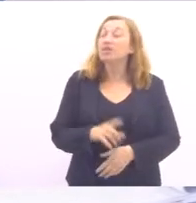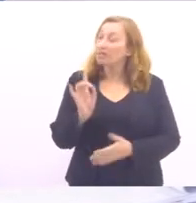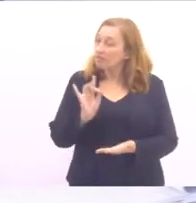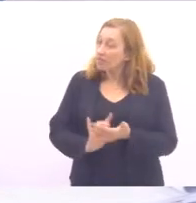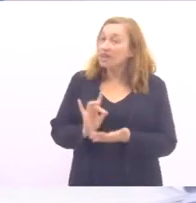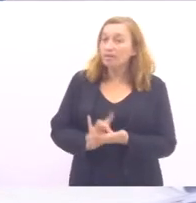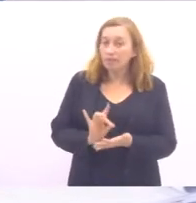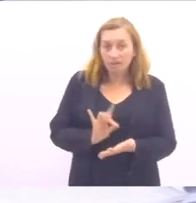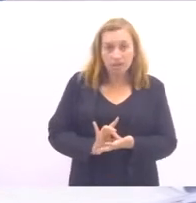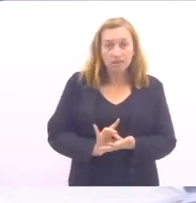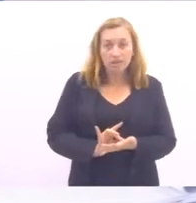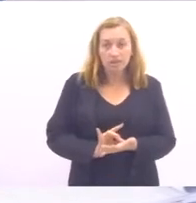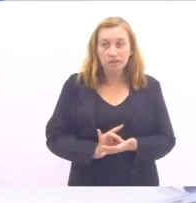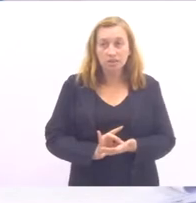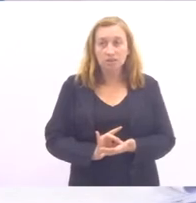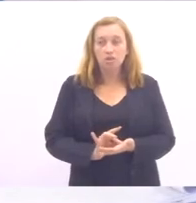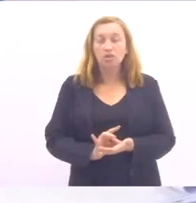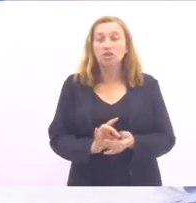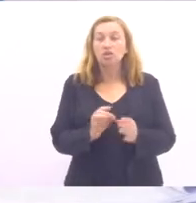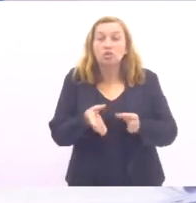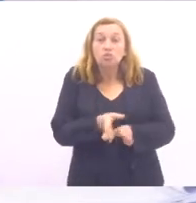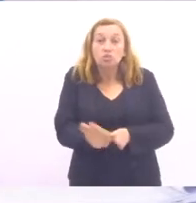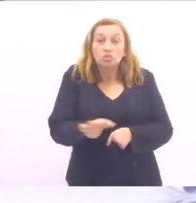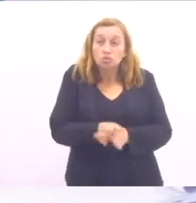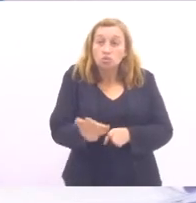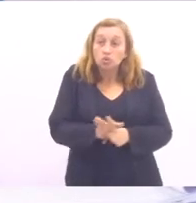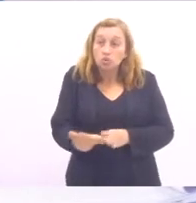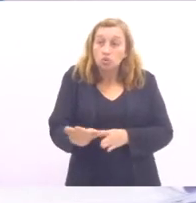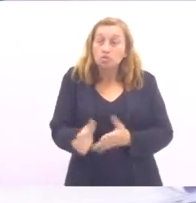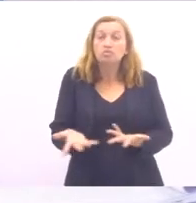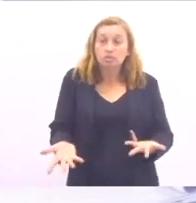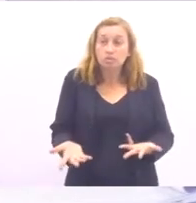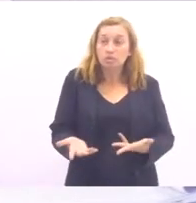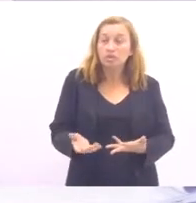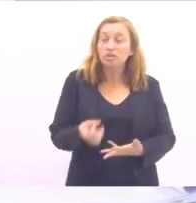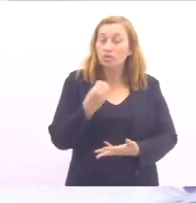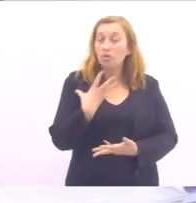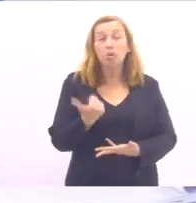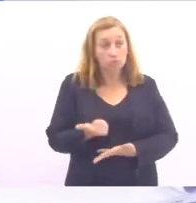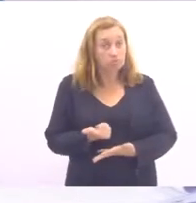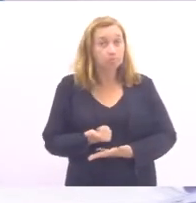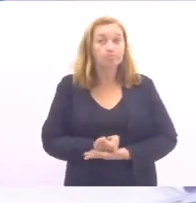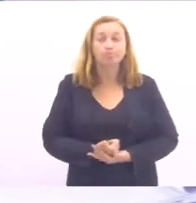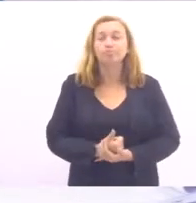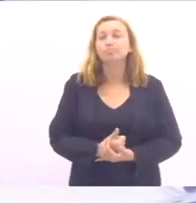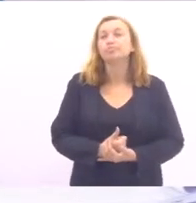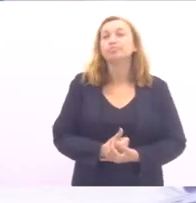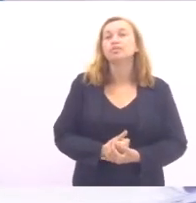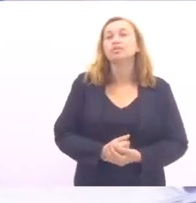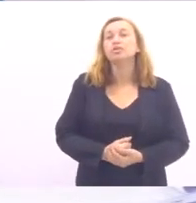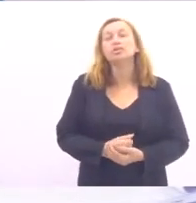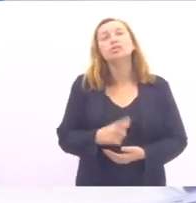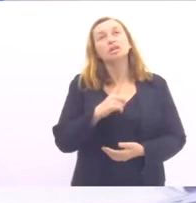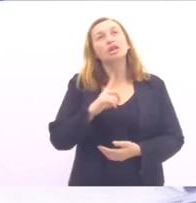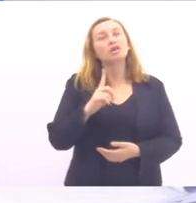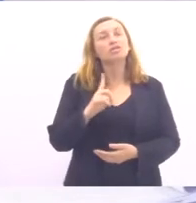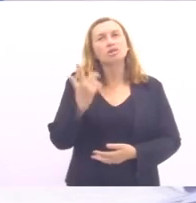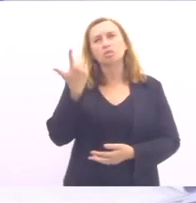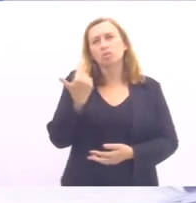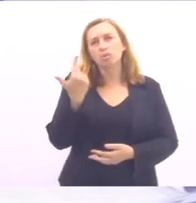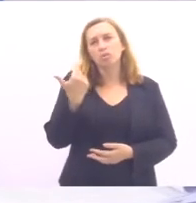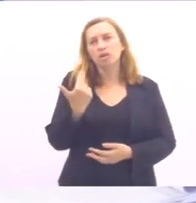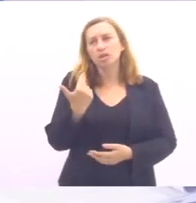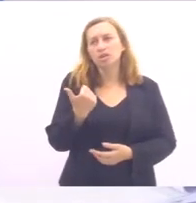realmente fez um... instruiu e saiu uma coisa decente. Sim. Houve,